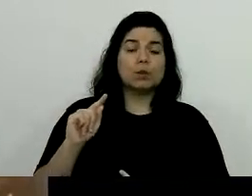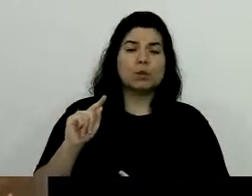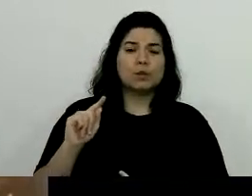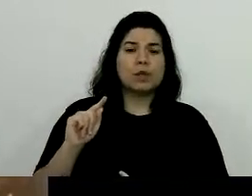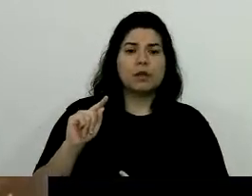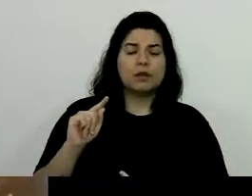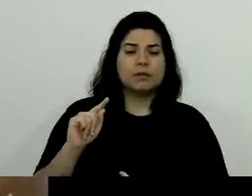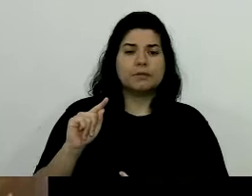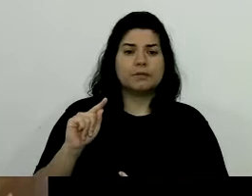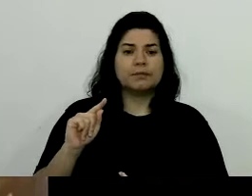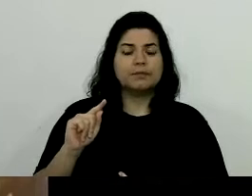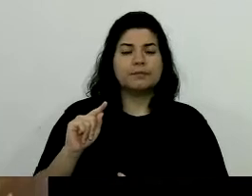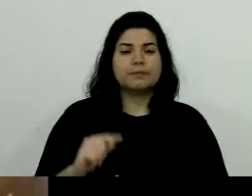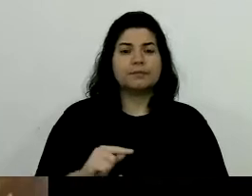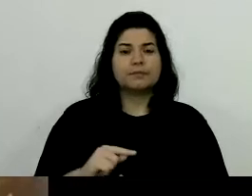de